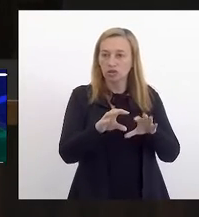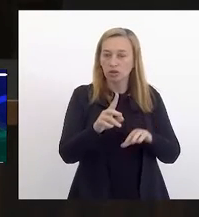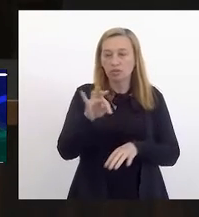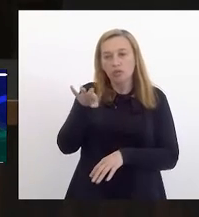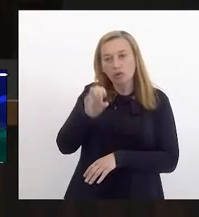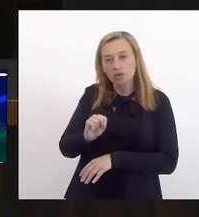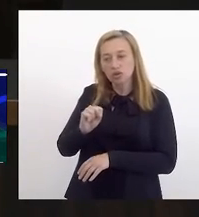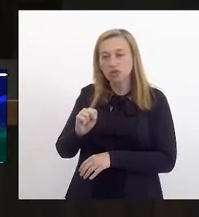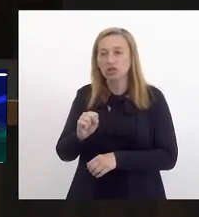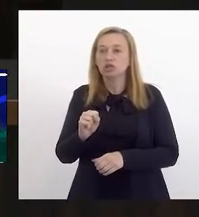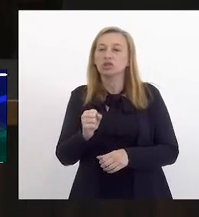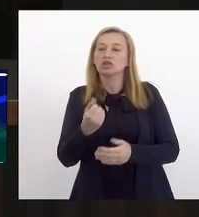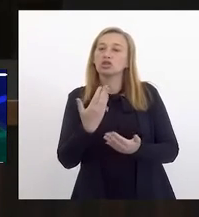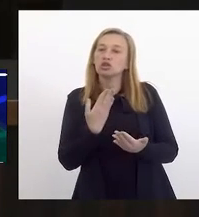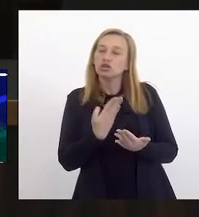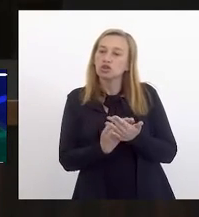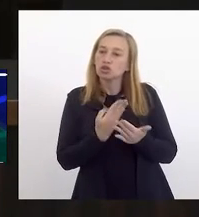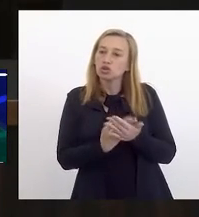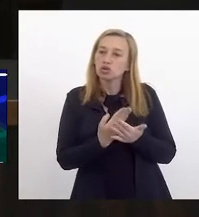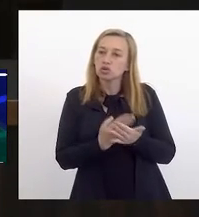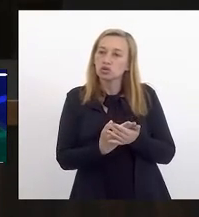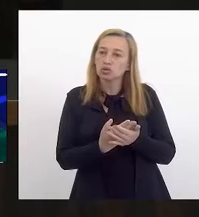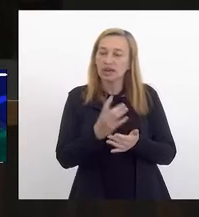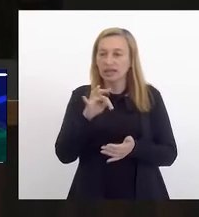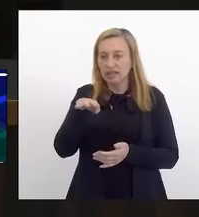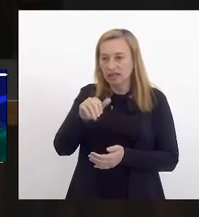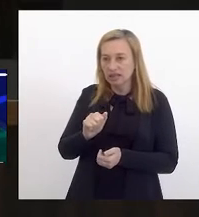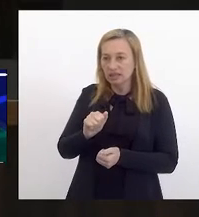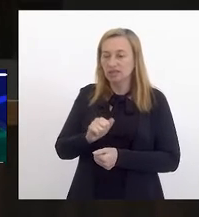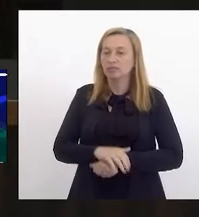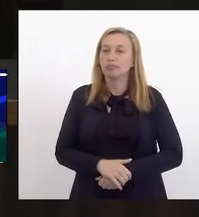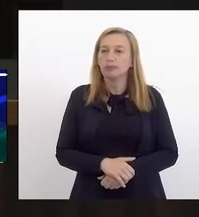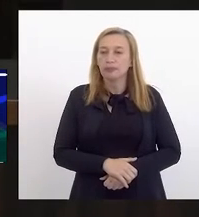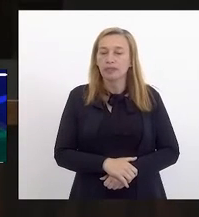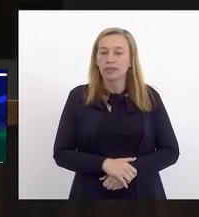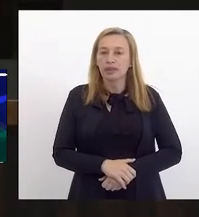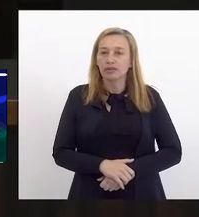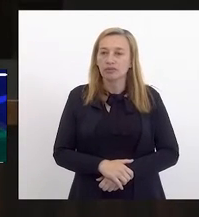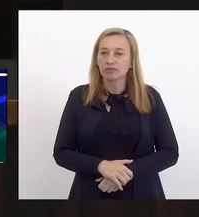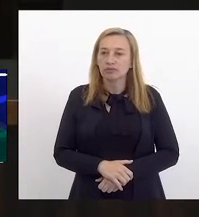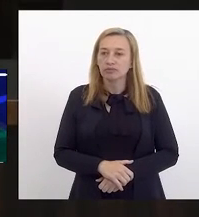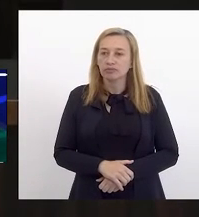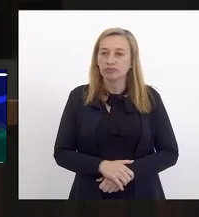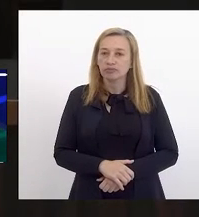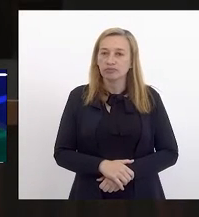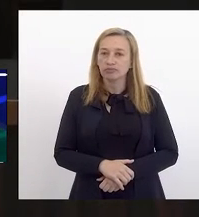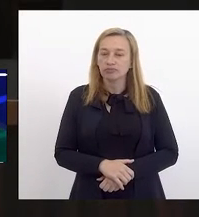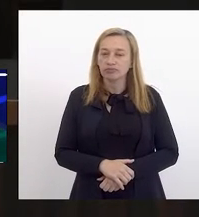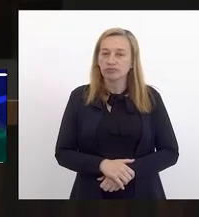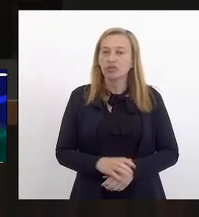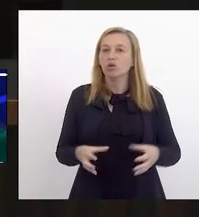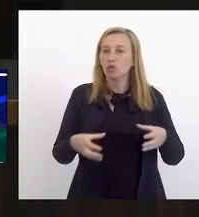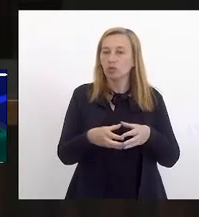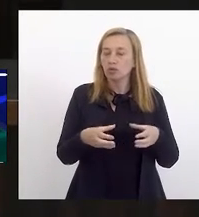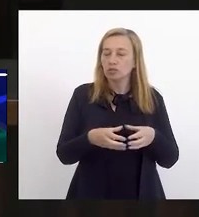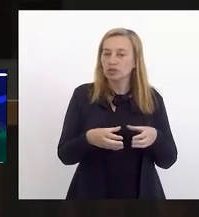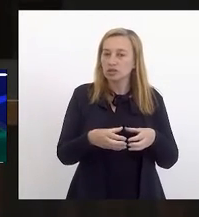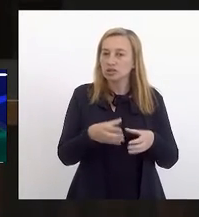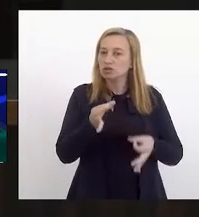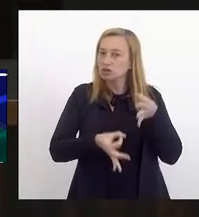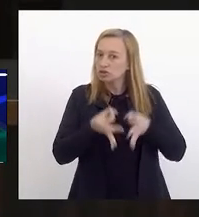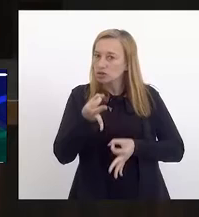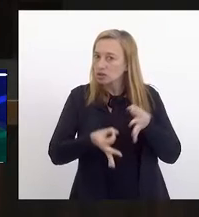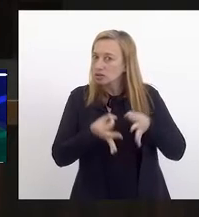atletas em situação de hipossuficiência, pendendo de pareceres das comissões